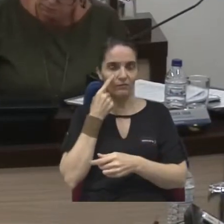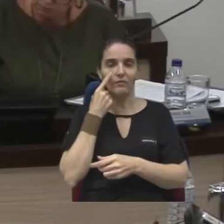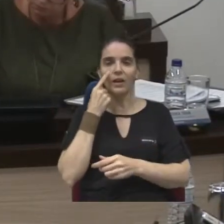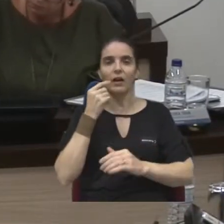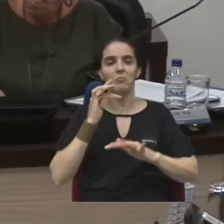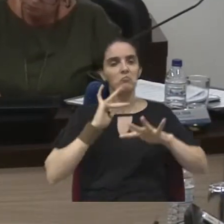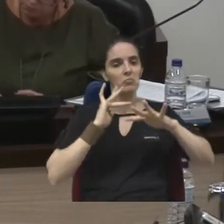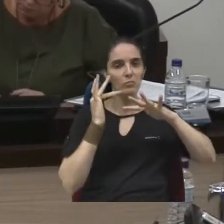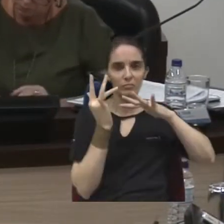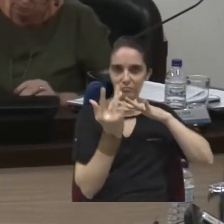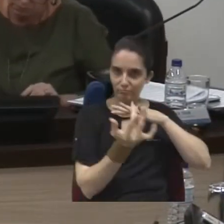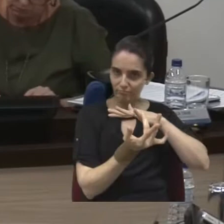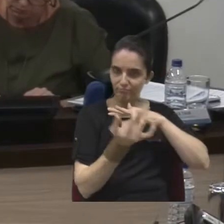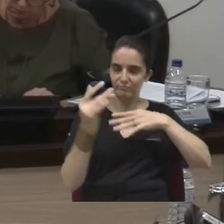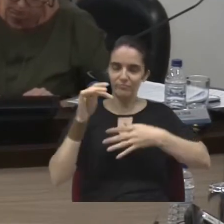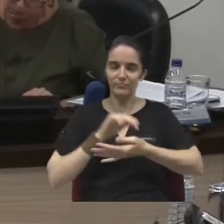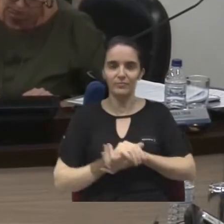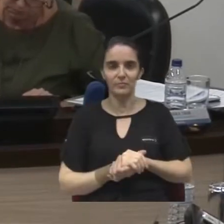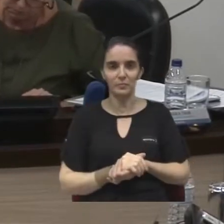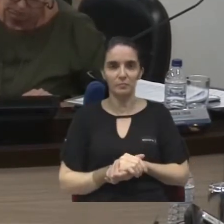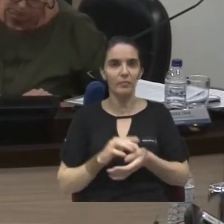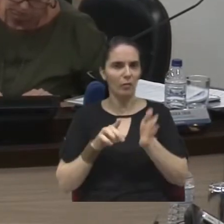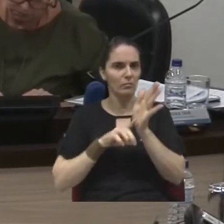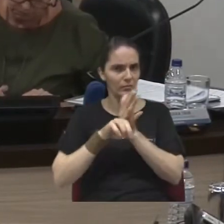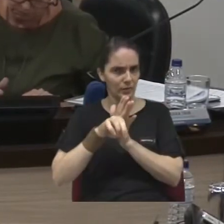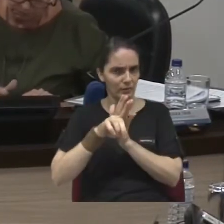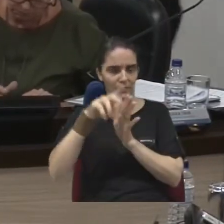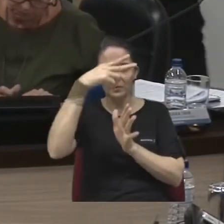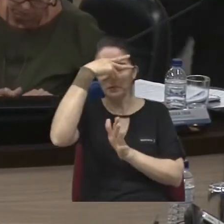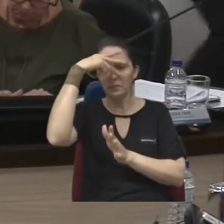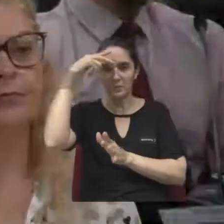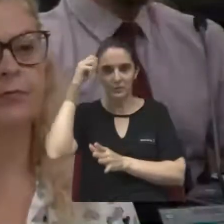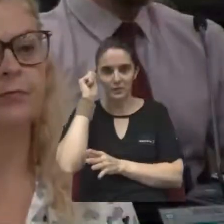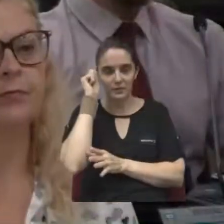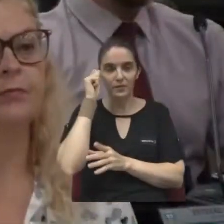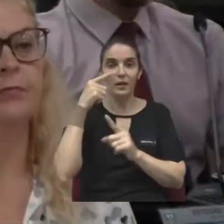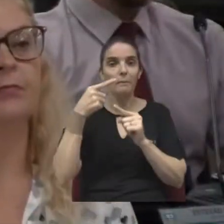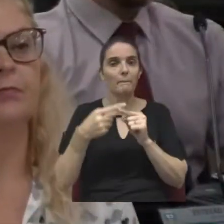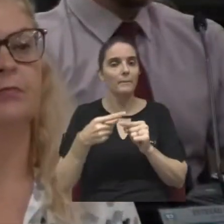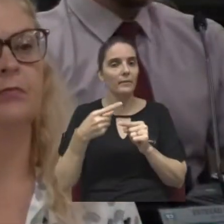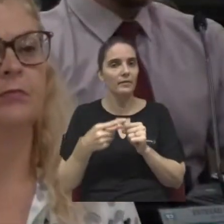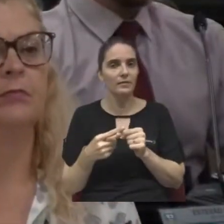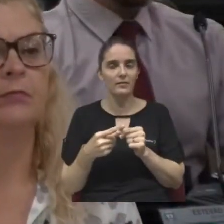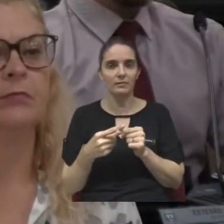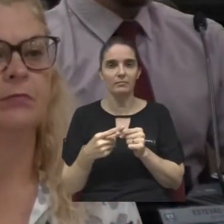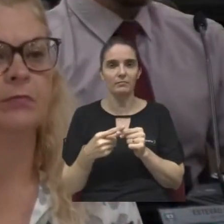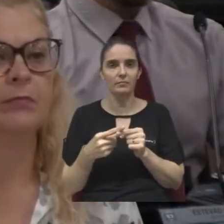sociais. Eu fiz esse requerimento porque